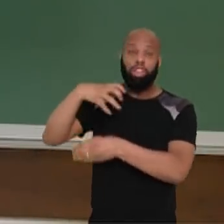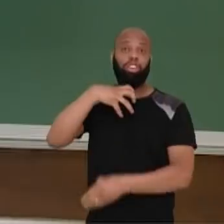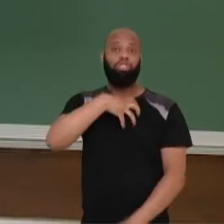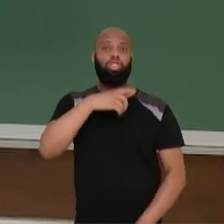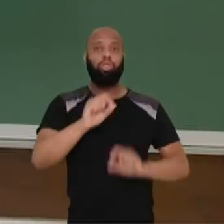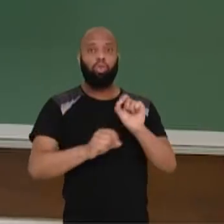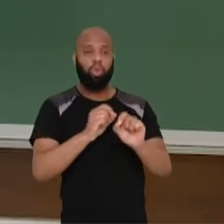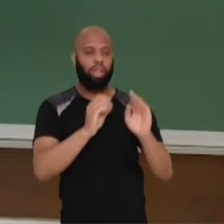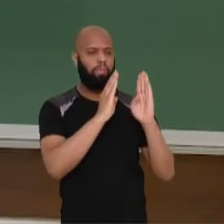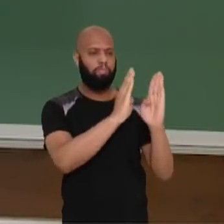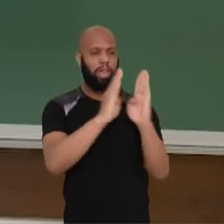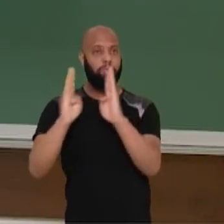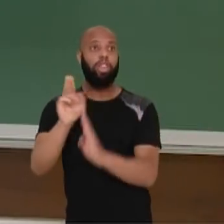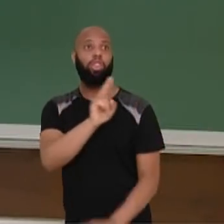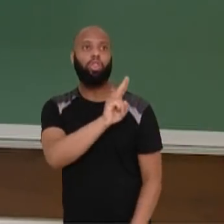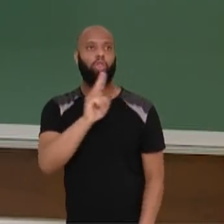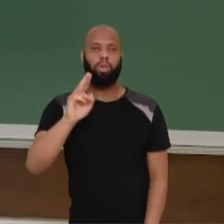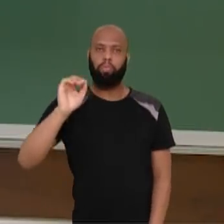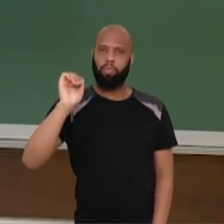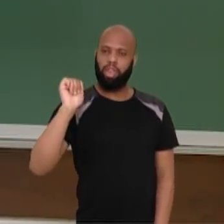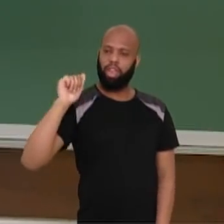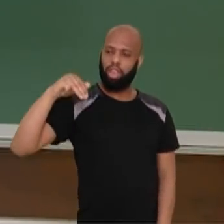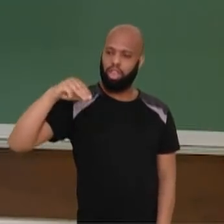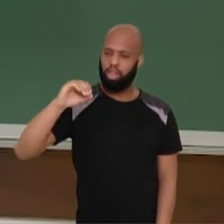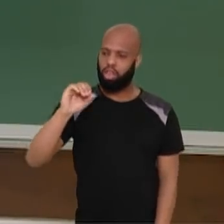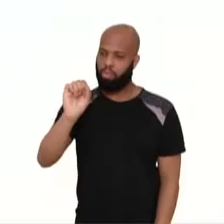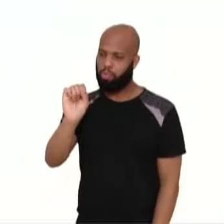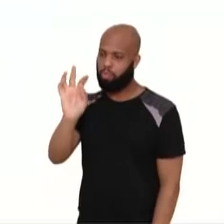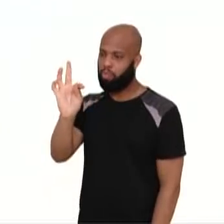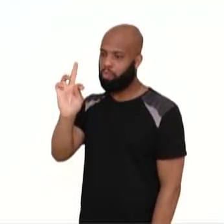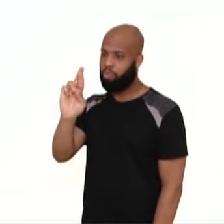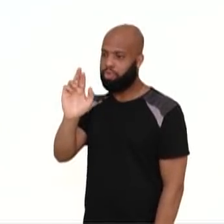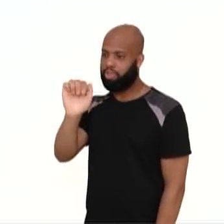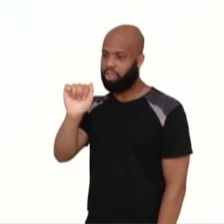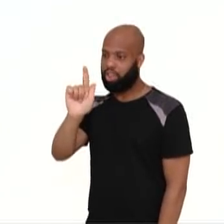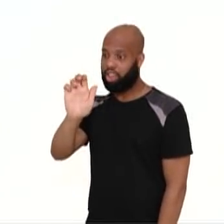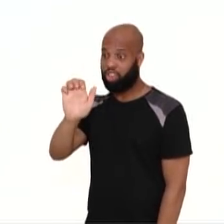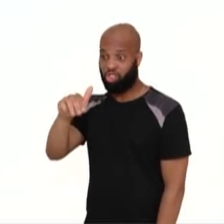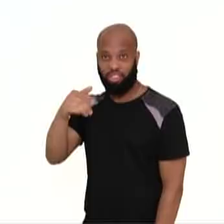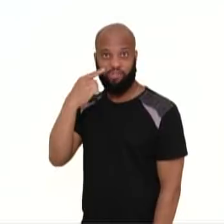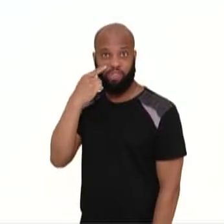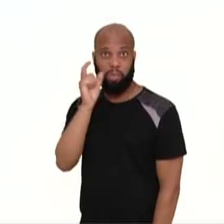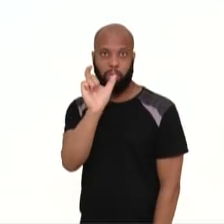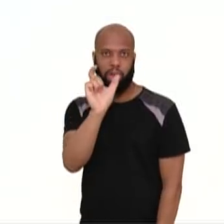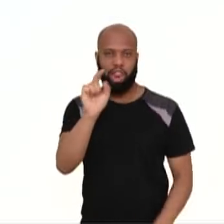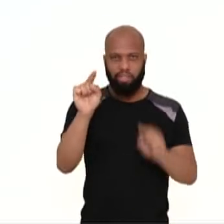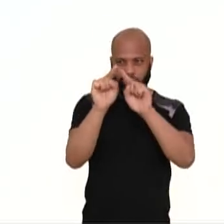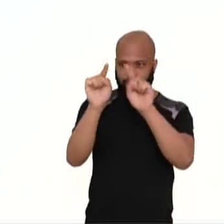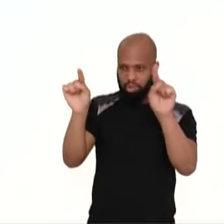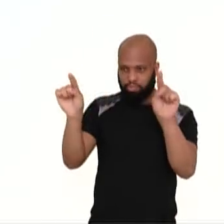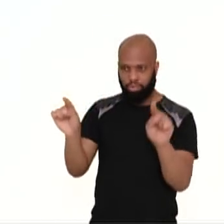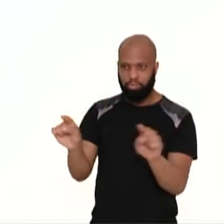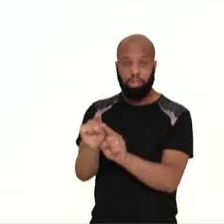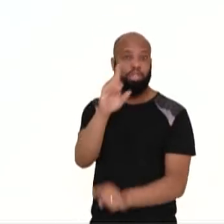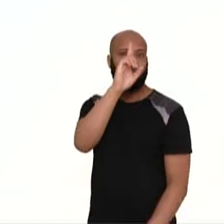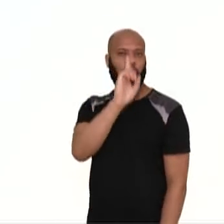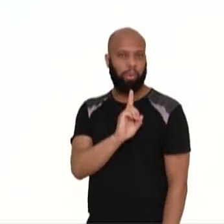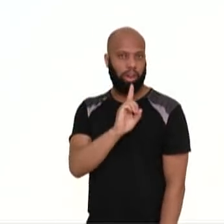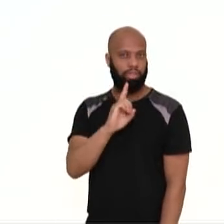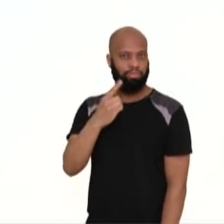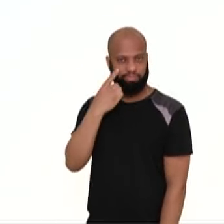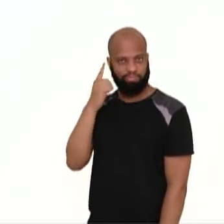são conhecidos como amostragem, certo? Entre esses métodos nós vamos estudar